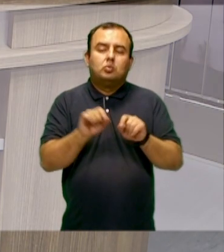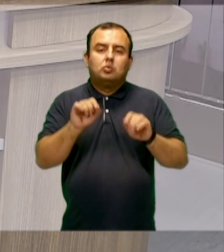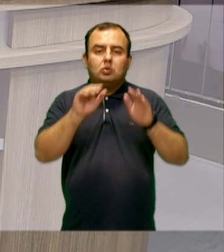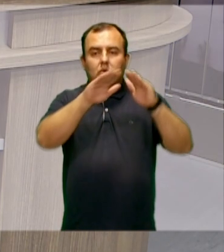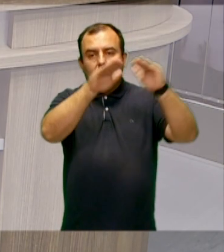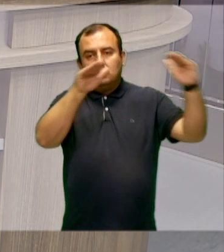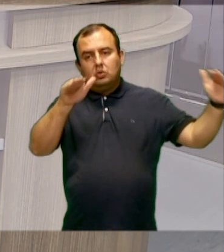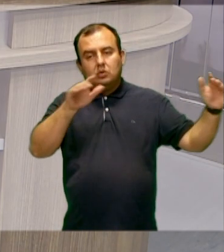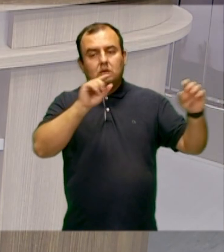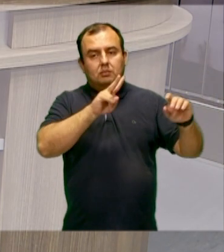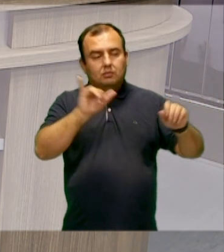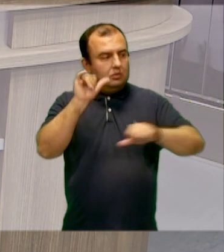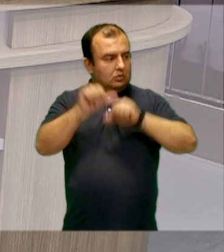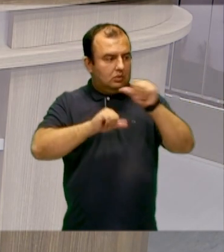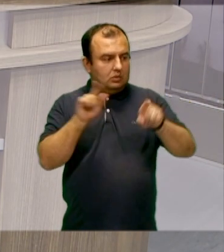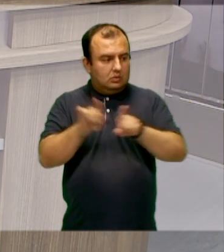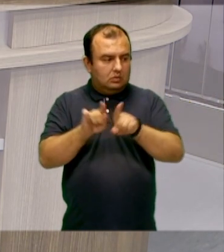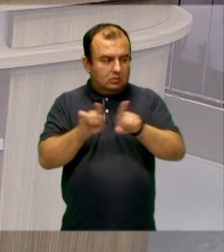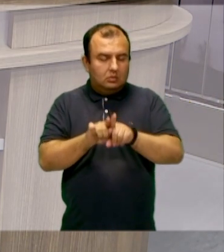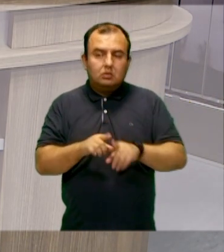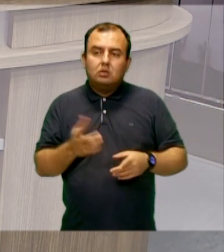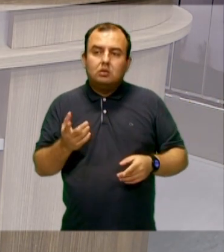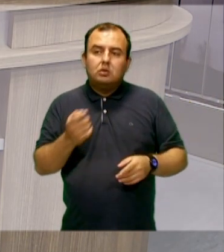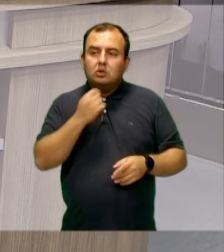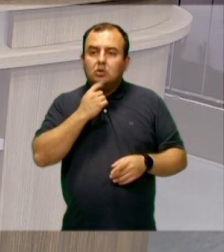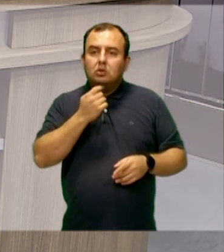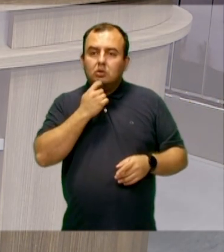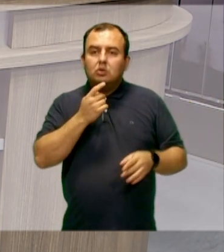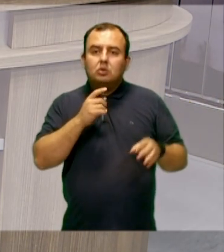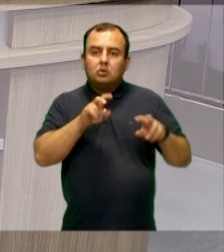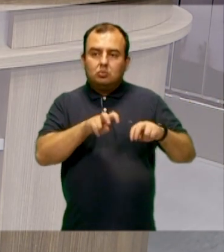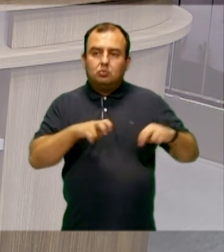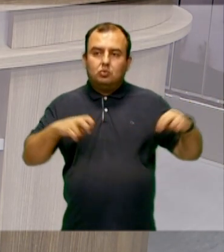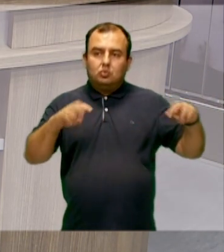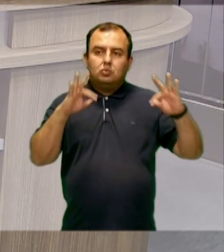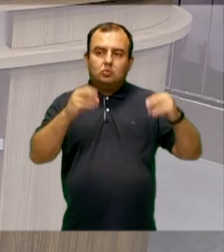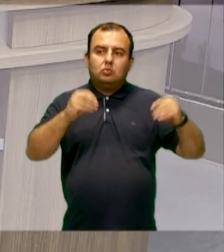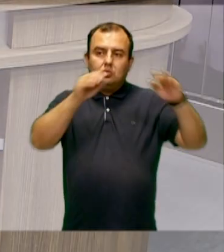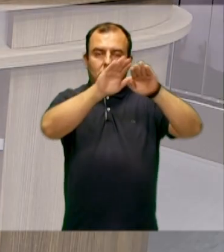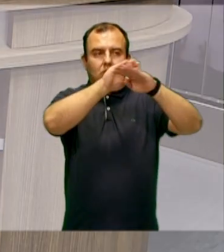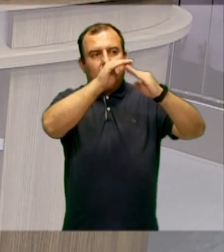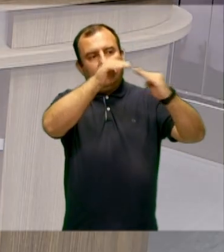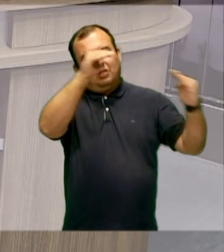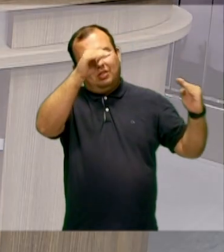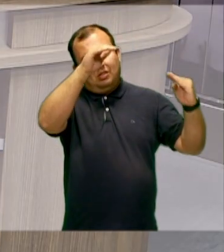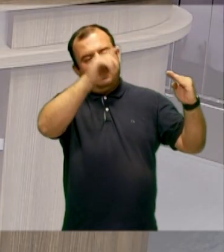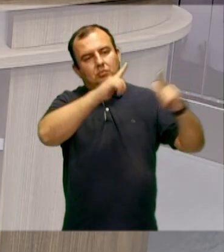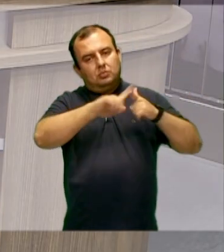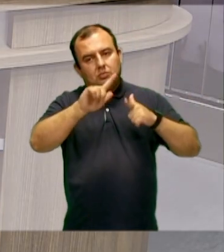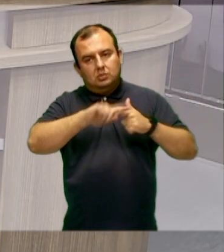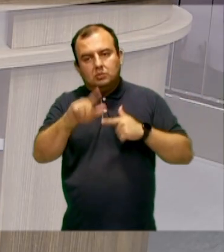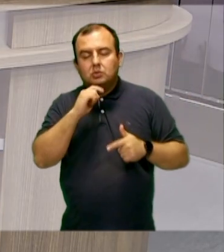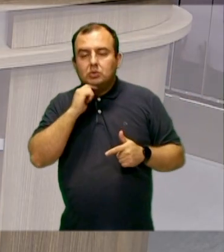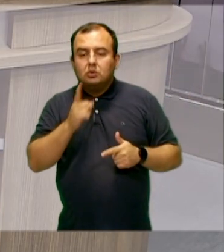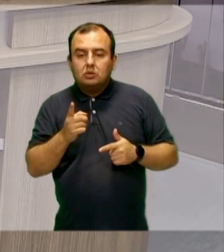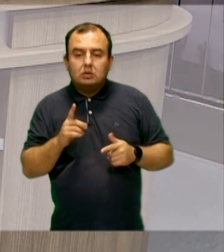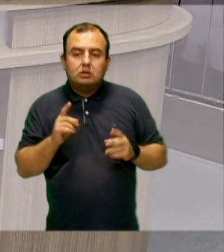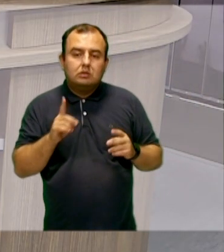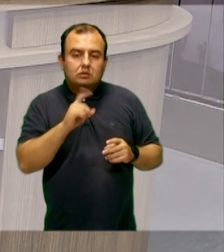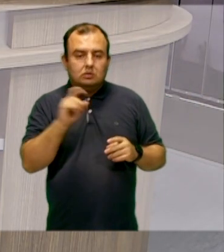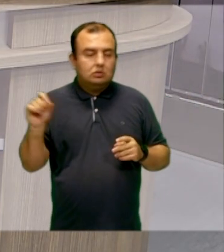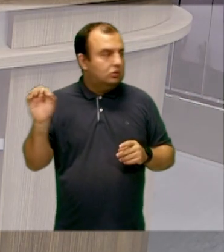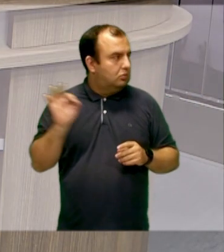telhado, que também vai ser trocado, porque não adianta eu trocar todas as poltronas e o telhado está com problema, né? Então, vai ser